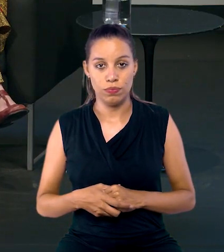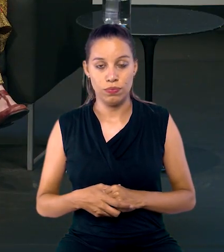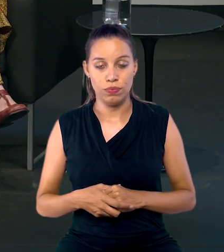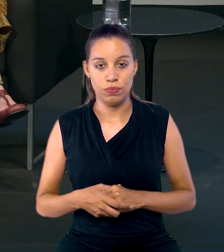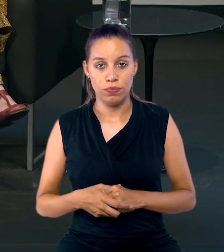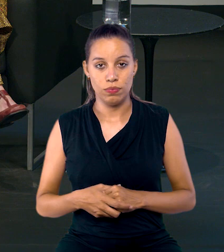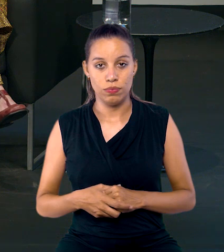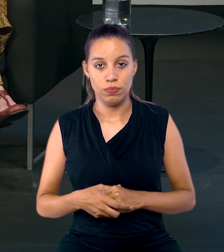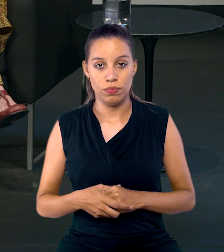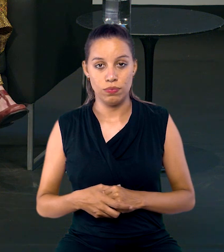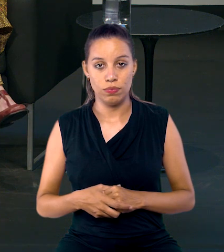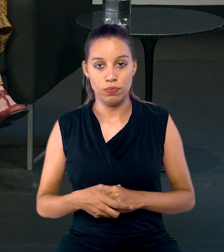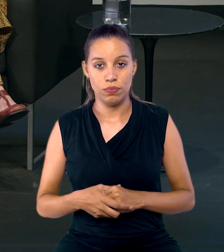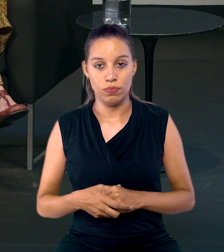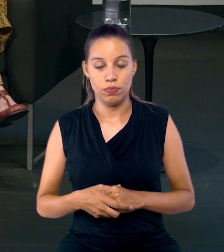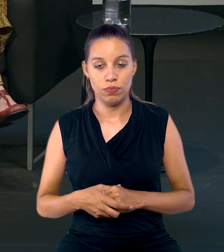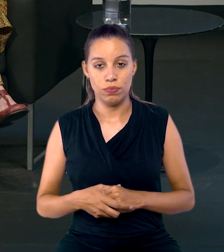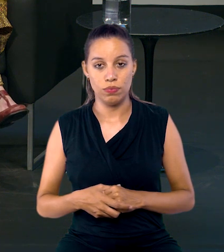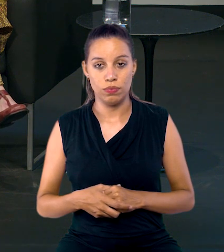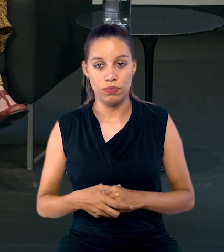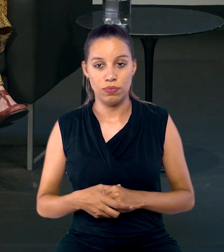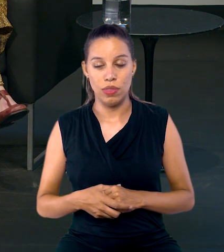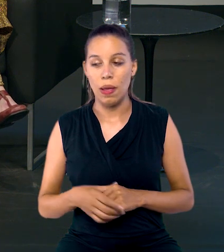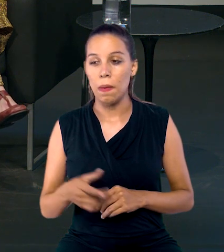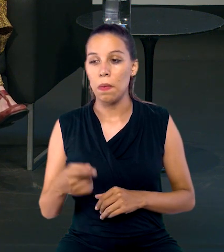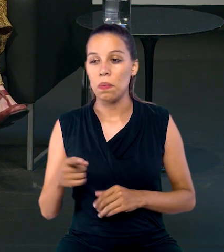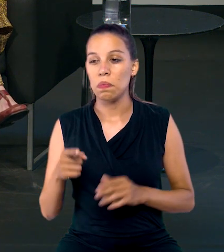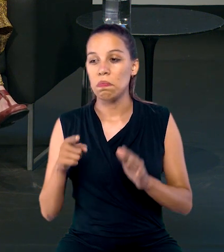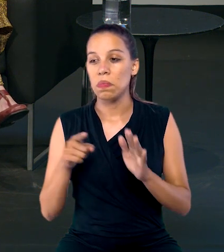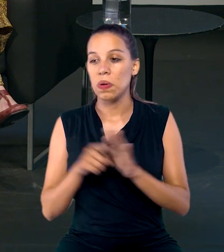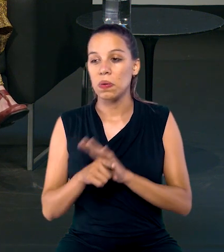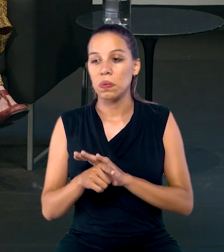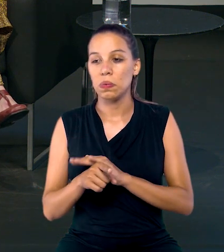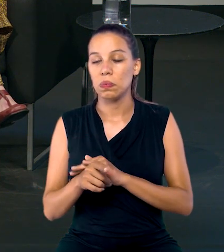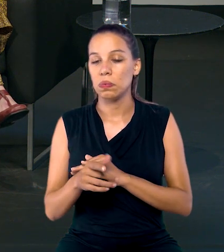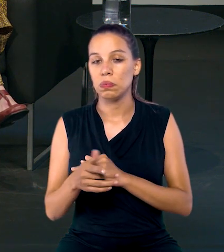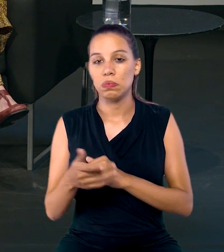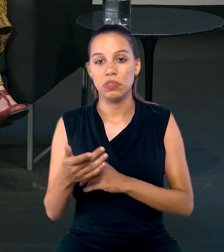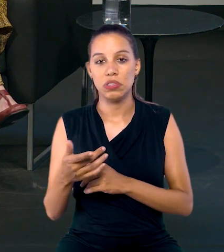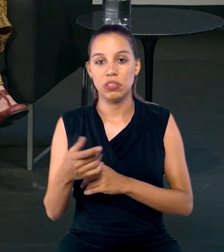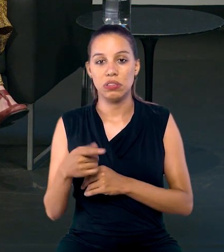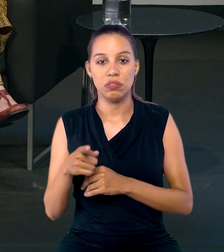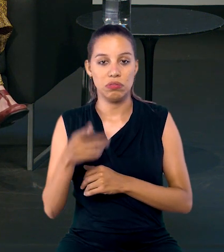Olha, a pergunta, eu não sei se a Geni